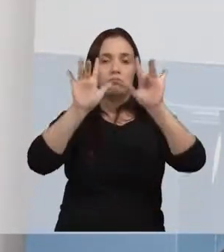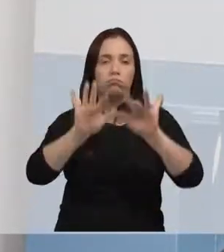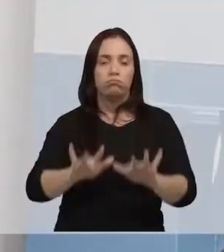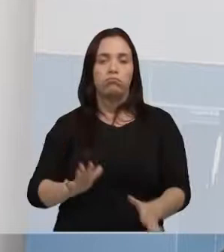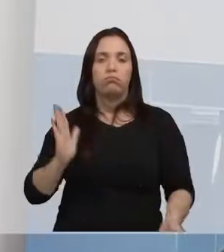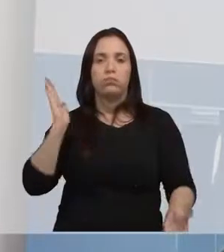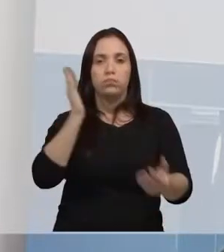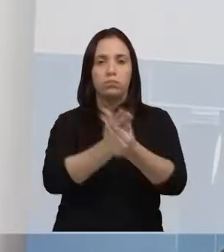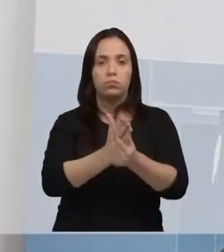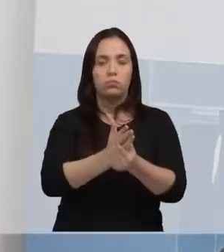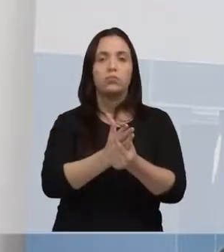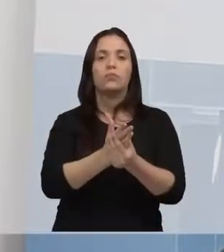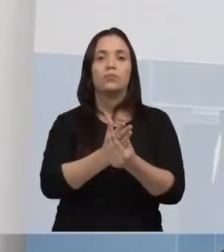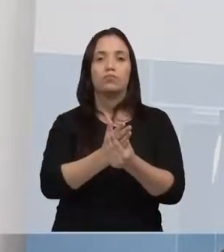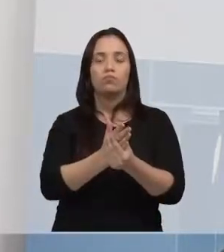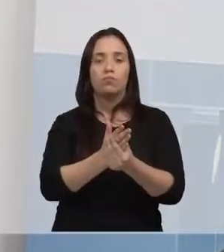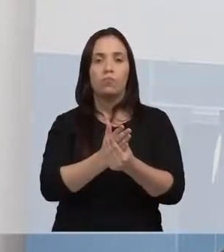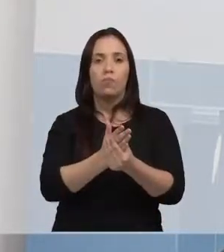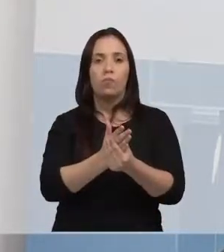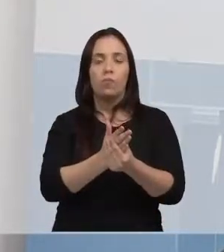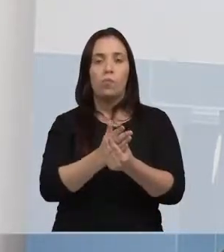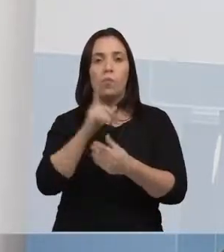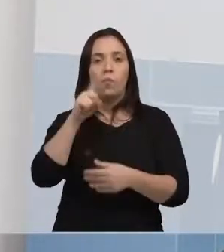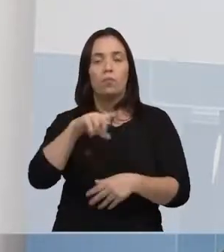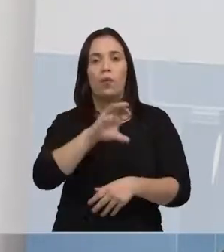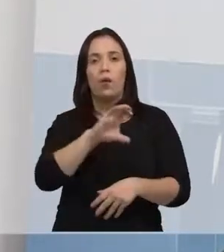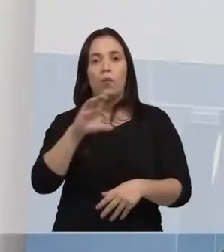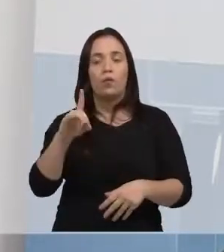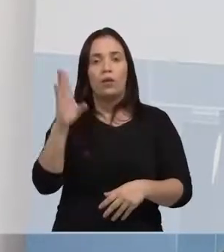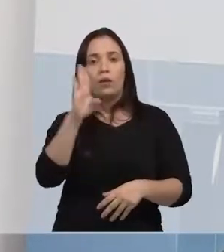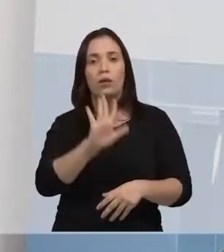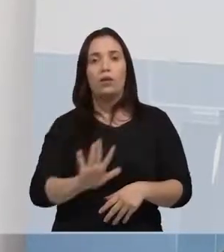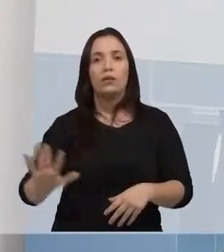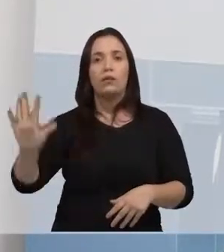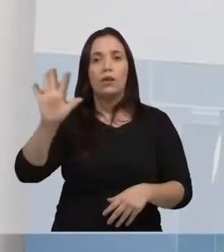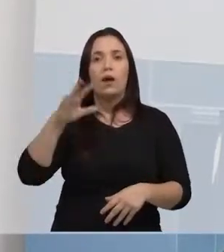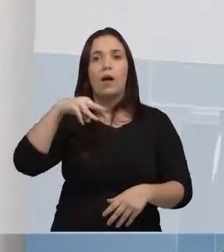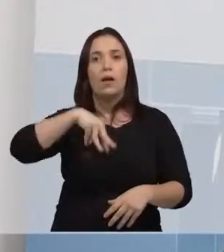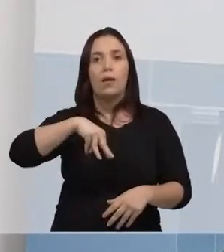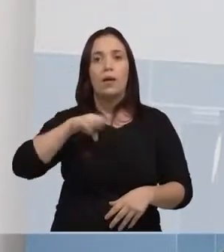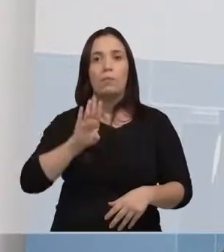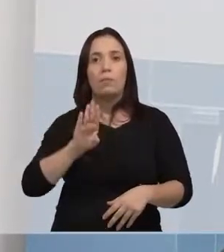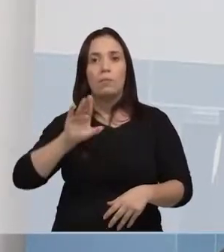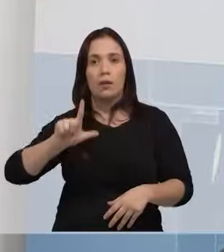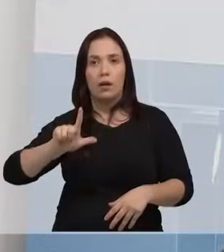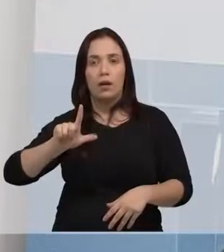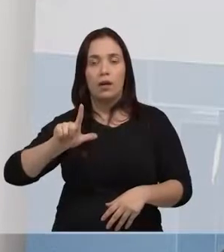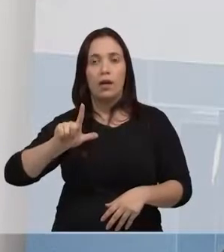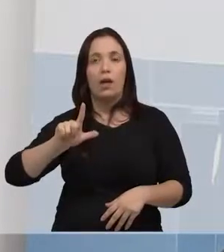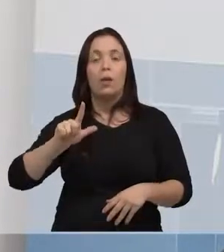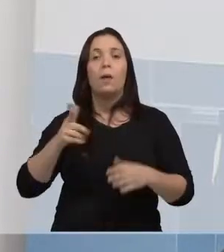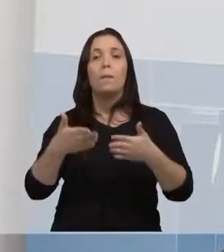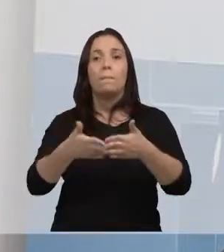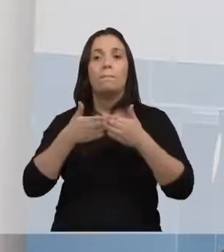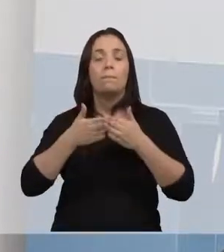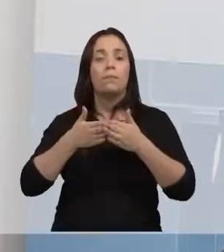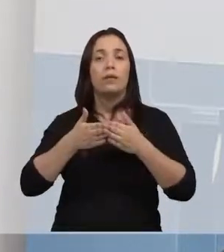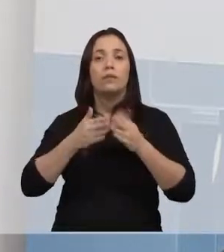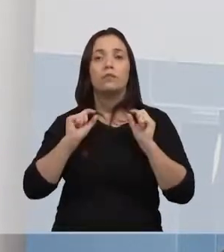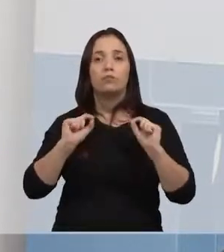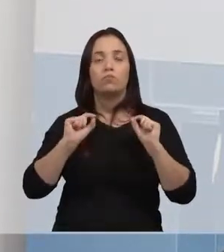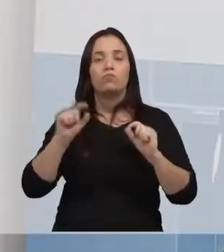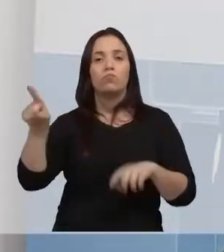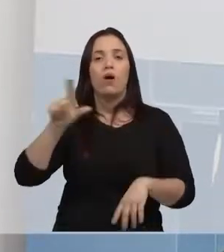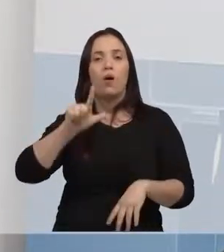em ação popular, movida pelo coordenador nacional do MBL, Rubens Nunes, para suspender imediatamente